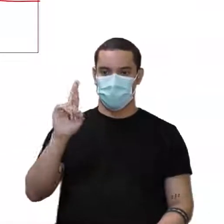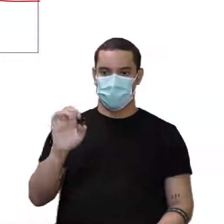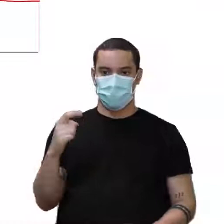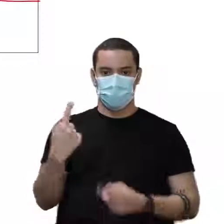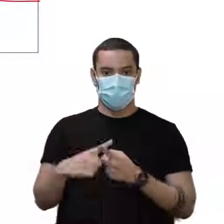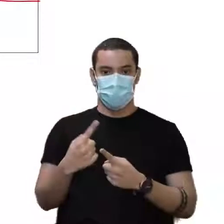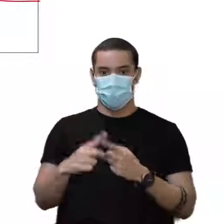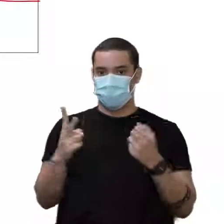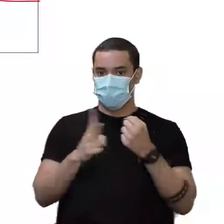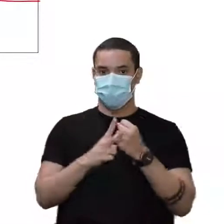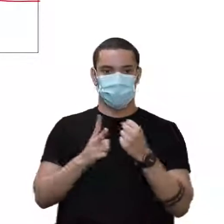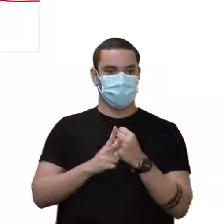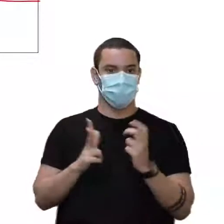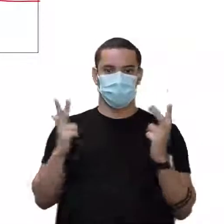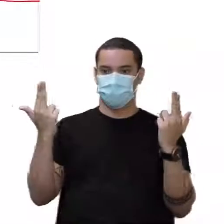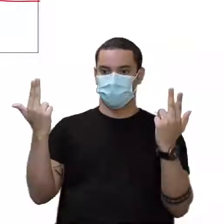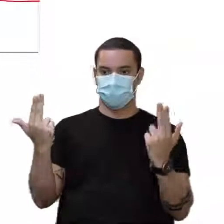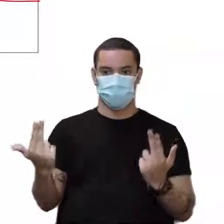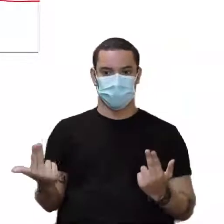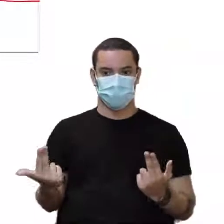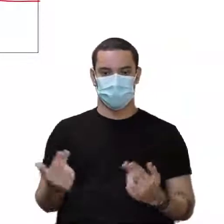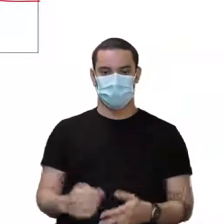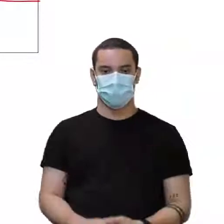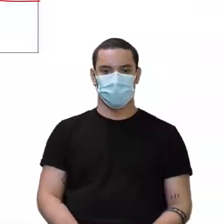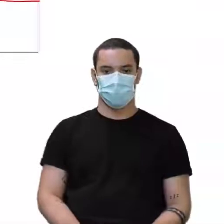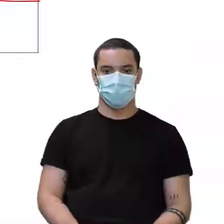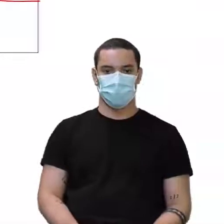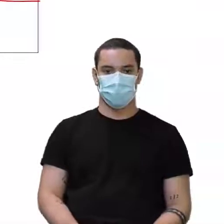verbo irregular e no passado simples ele tem